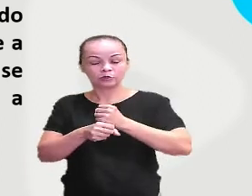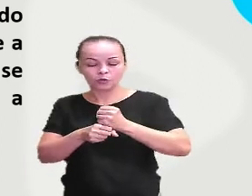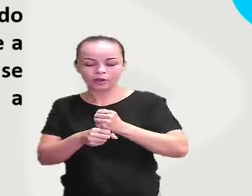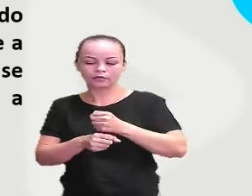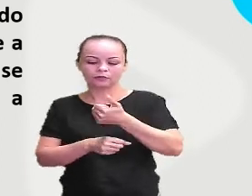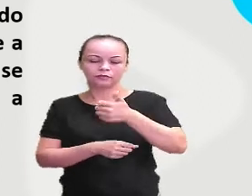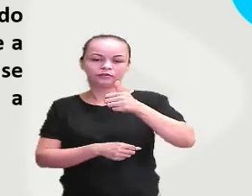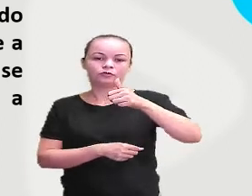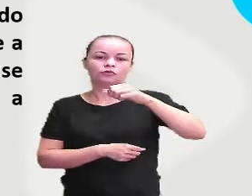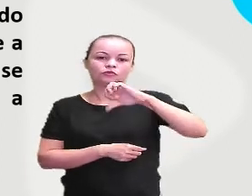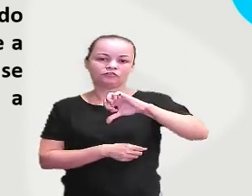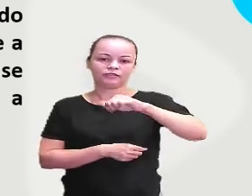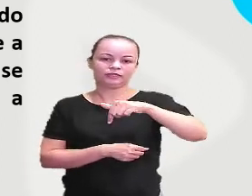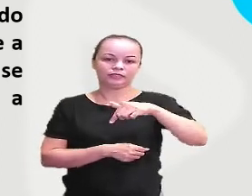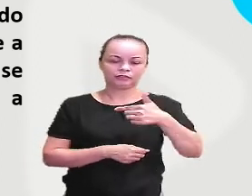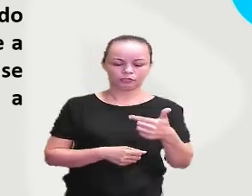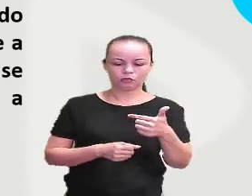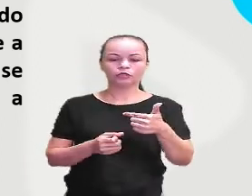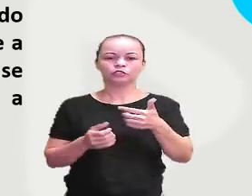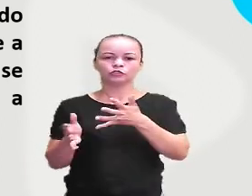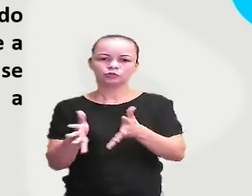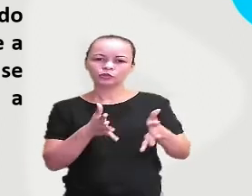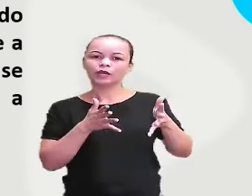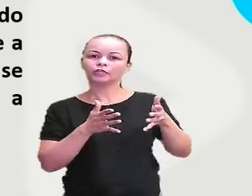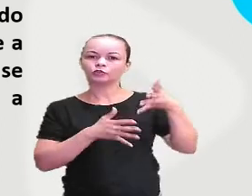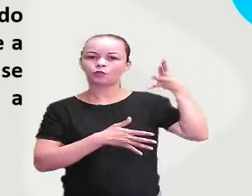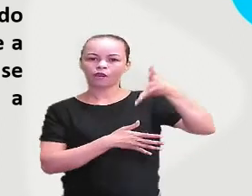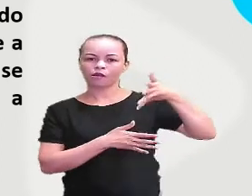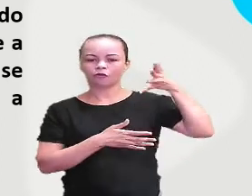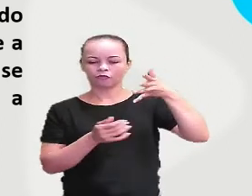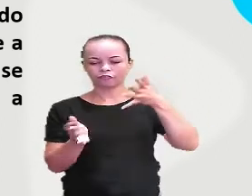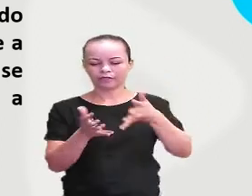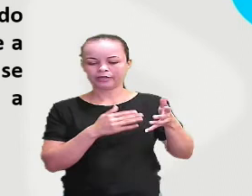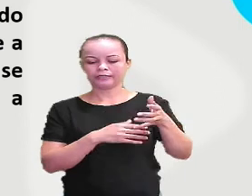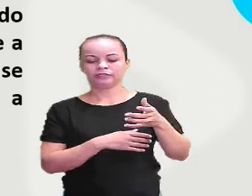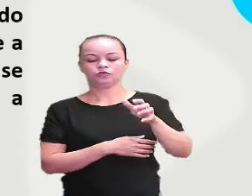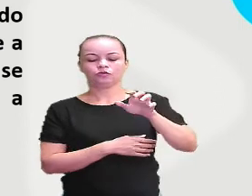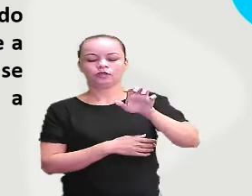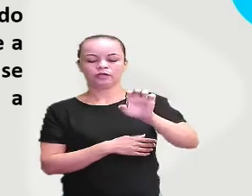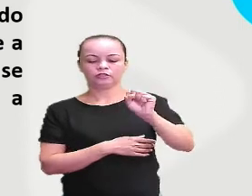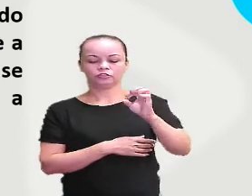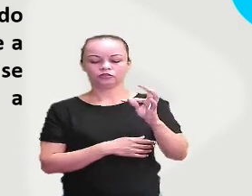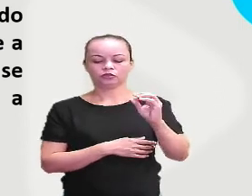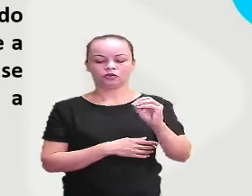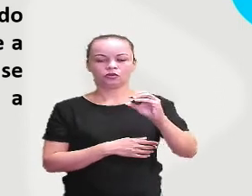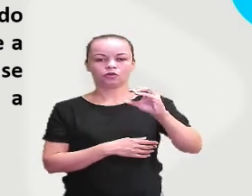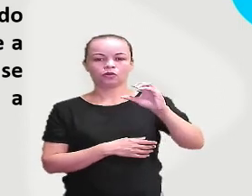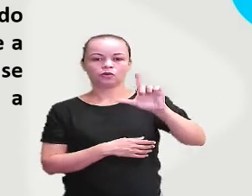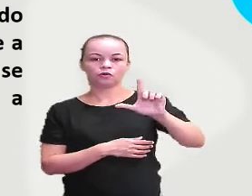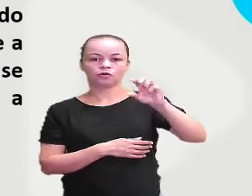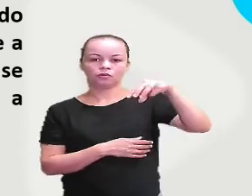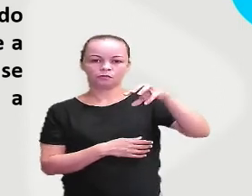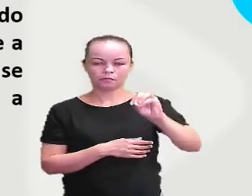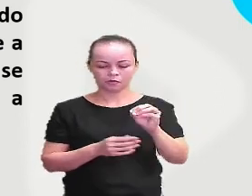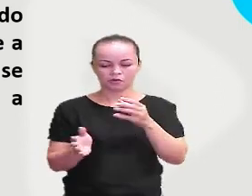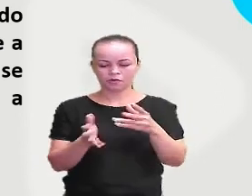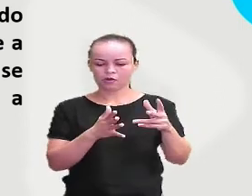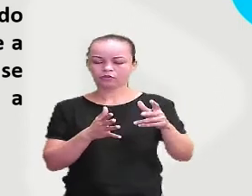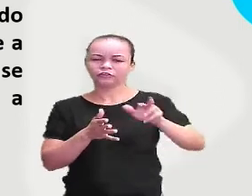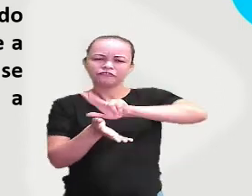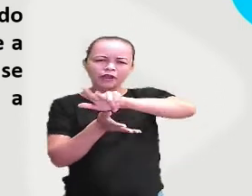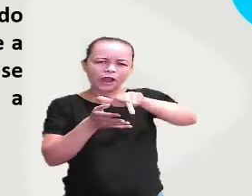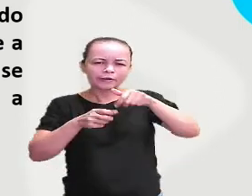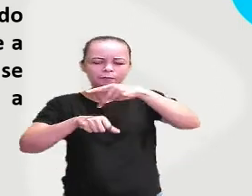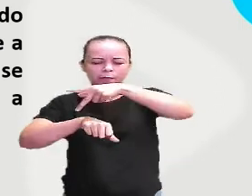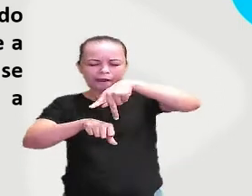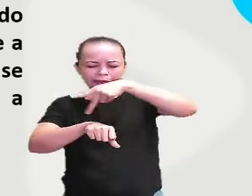uma conferência de Estocolmo, na qual vários países se reuniram para